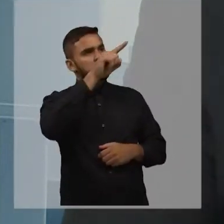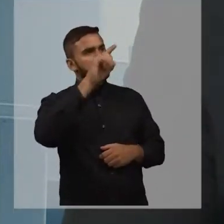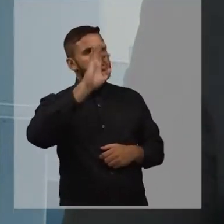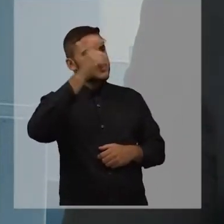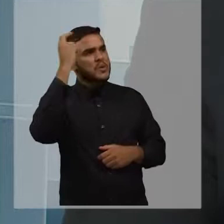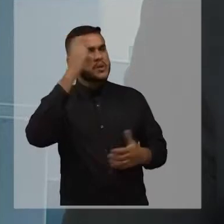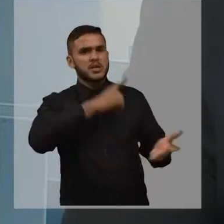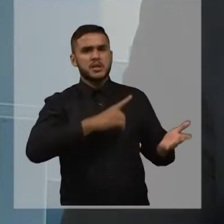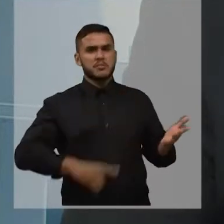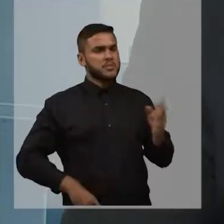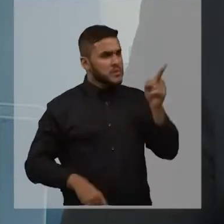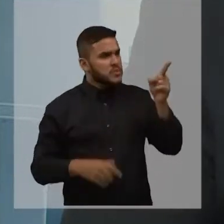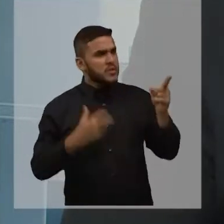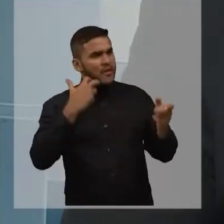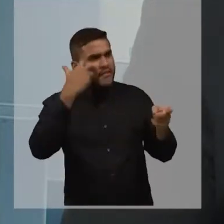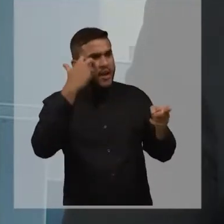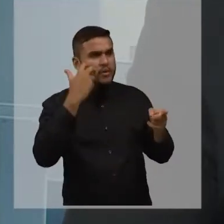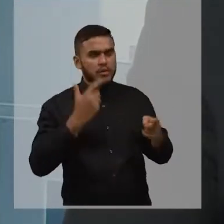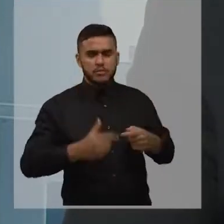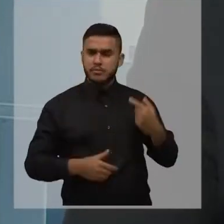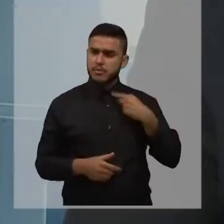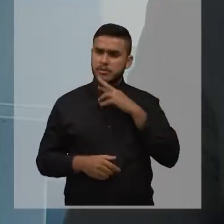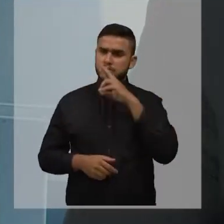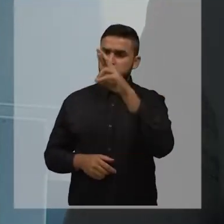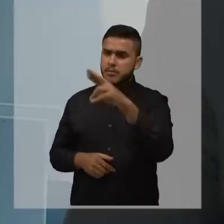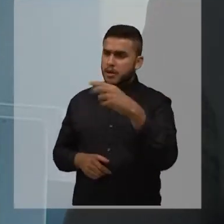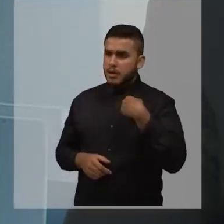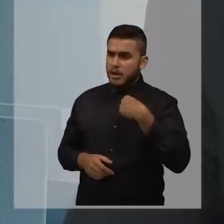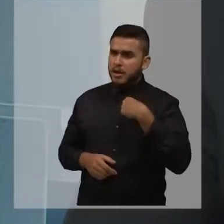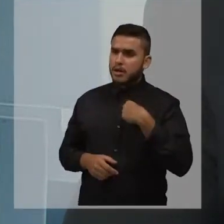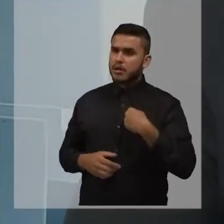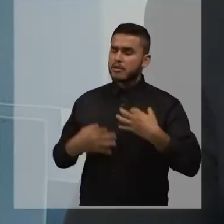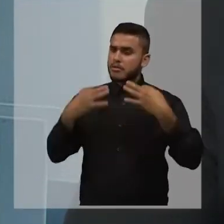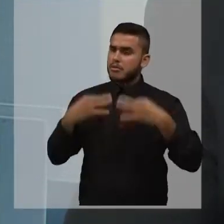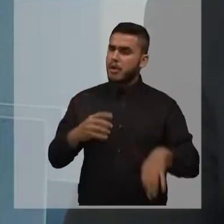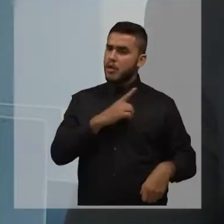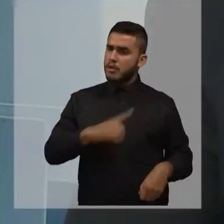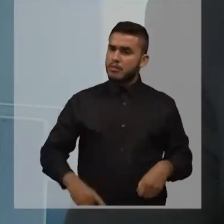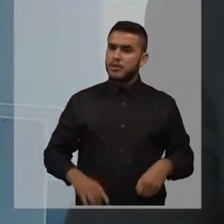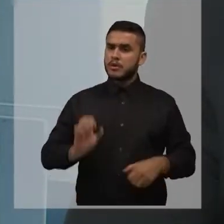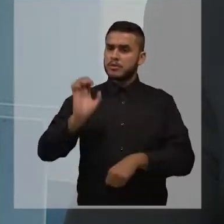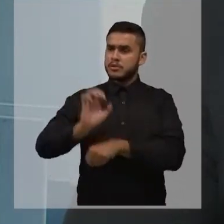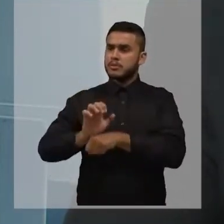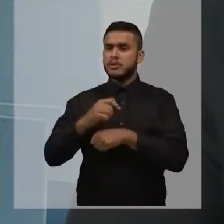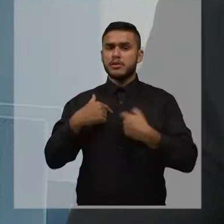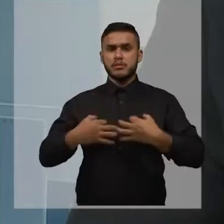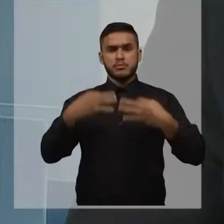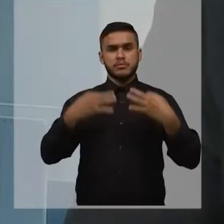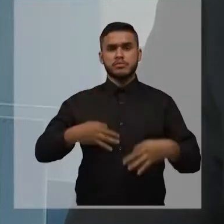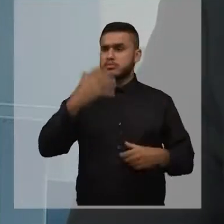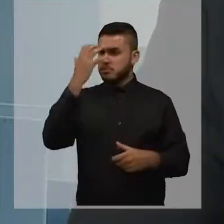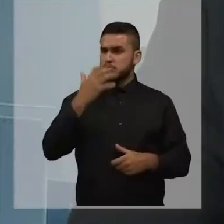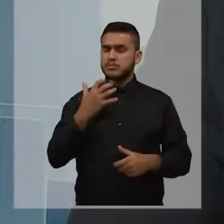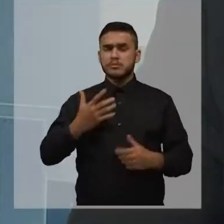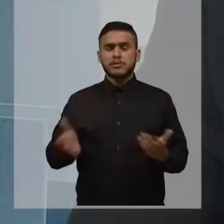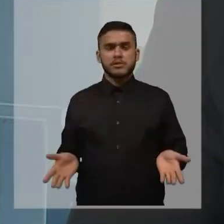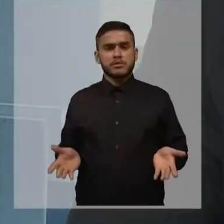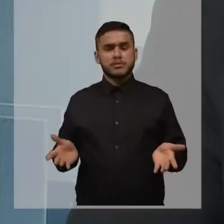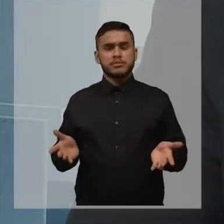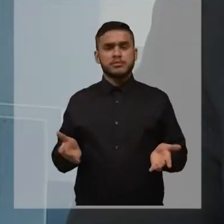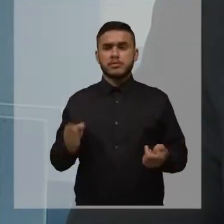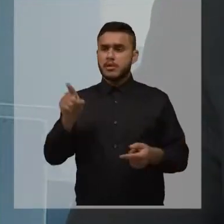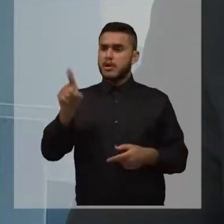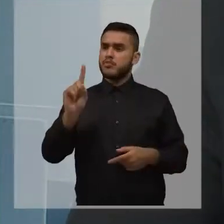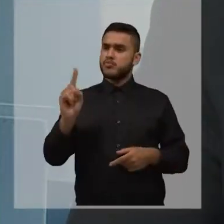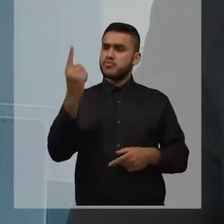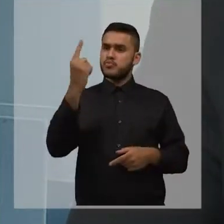ex-deputado, não? E ele não, porque quando eu fui ex-deputado eu fiz isso, o dignidade, aí ele disse. Mas ele estava